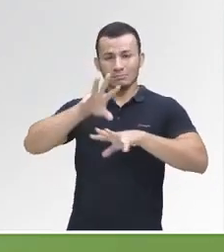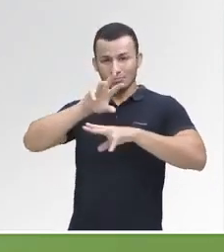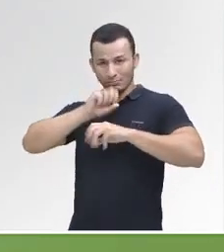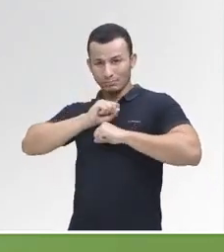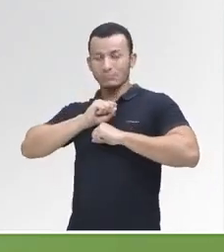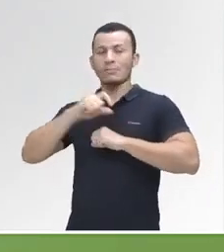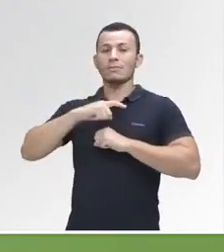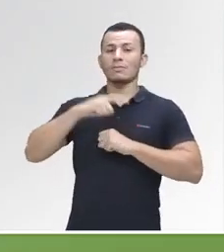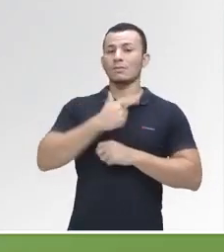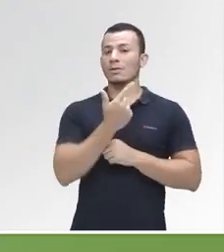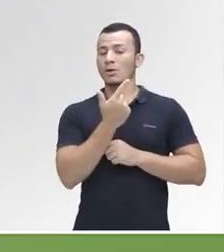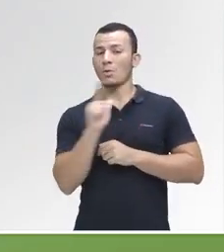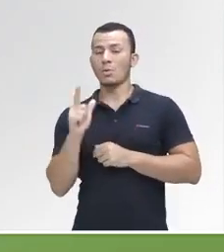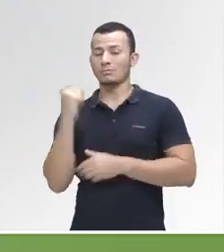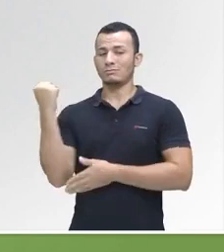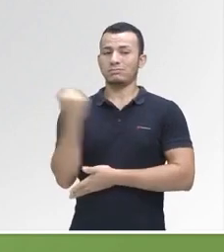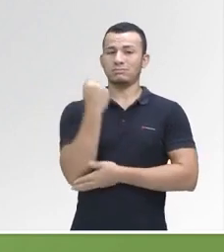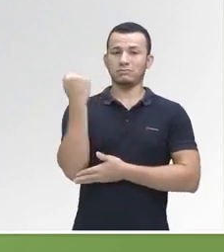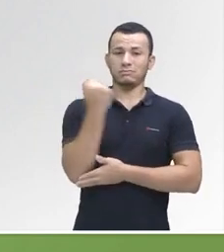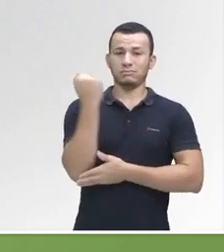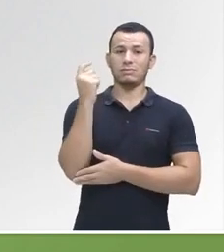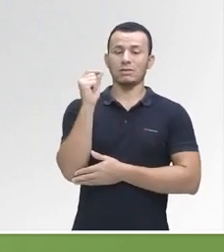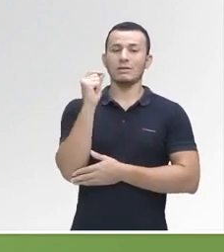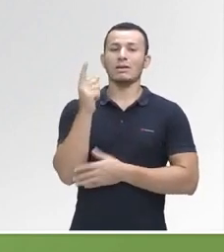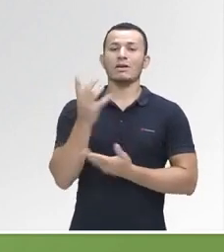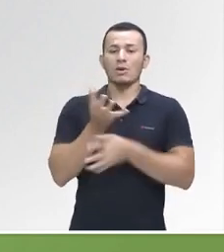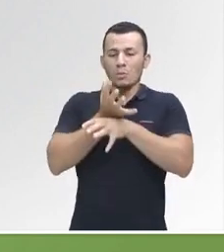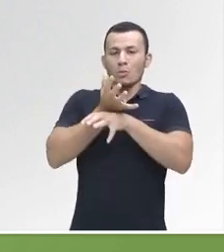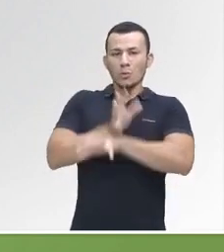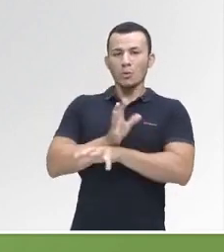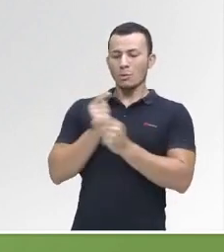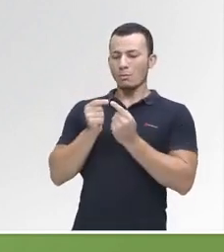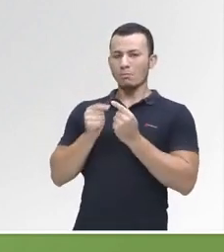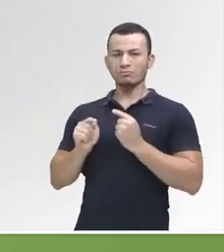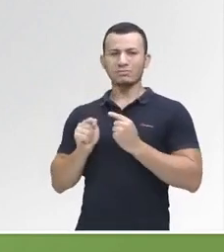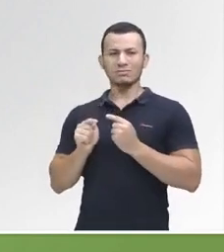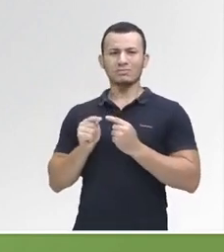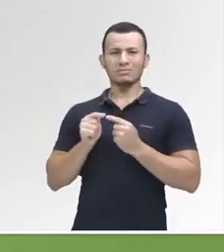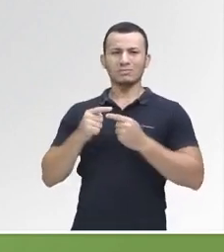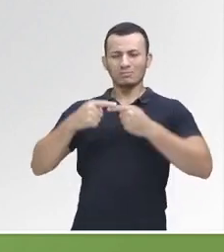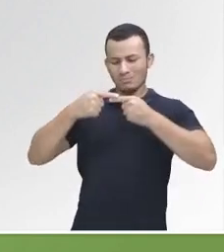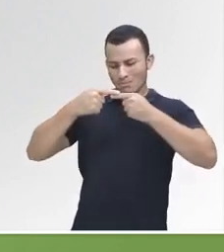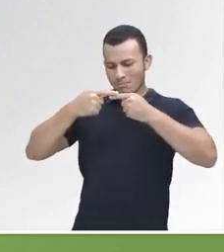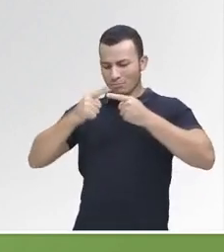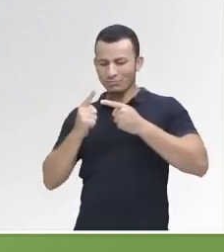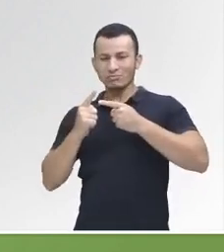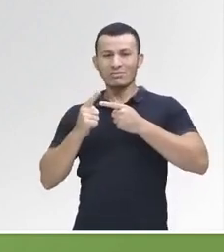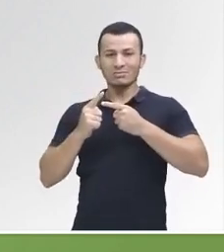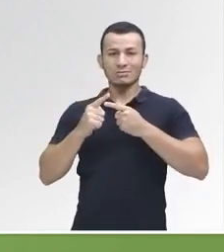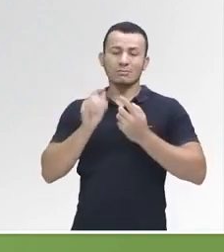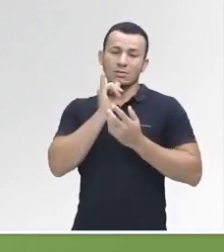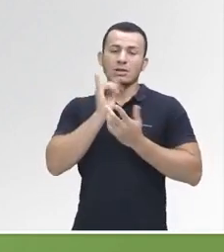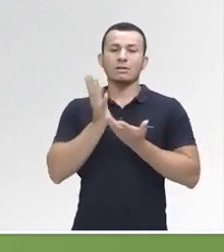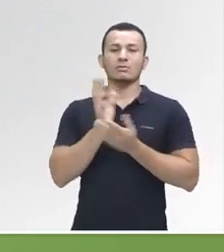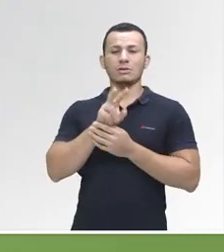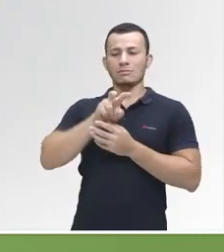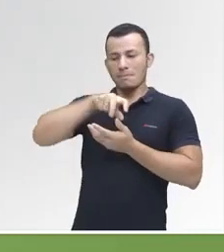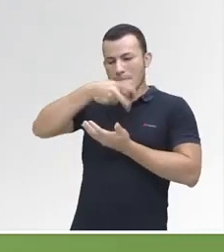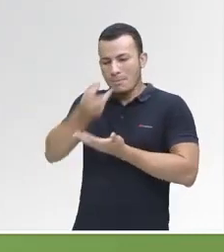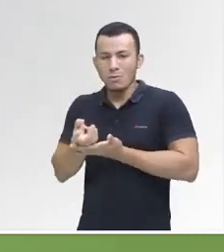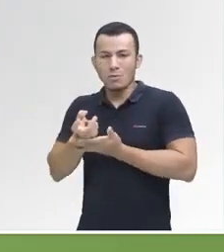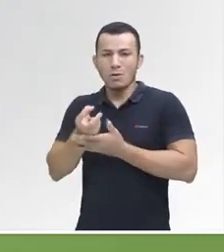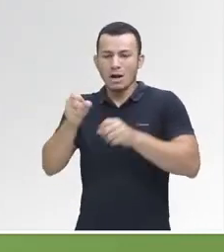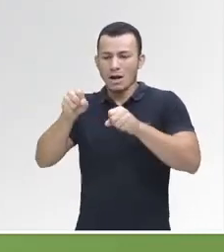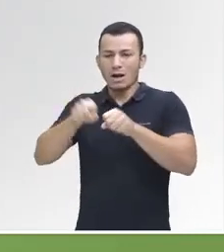outro dano grave, que são as fraturas. O que são as fraturas? Quando você toma uma queda, por exemplo, e quebra